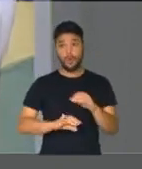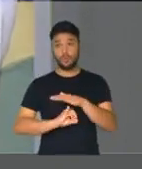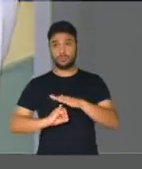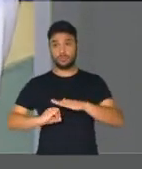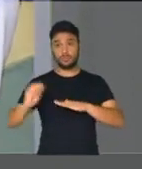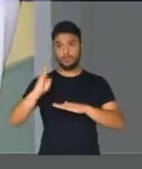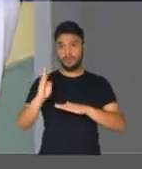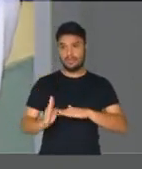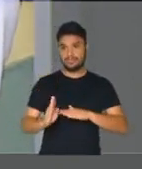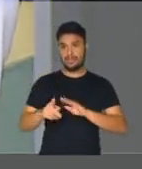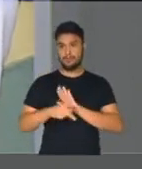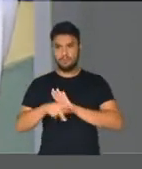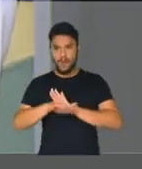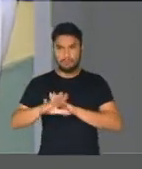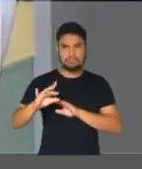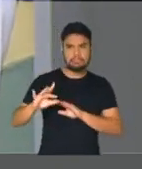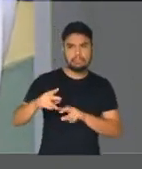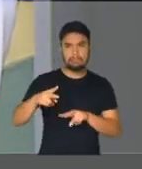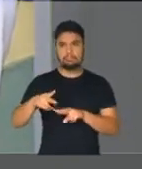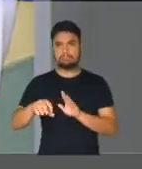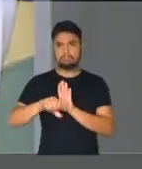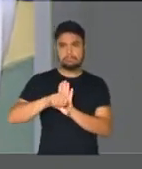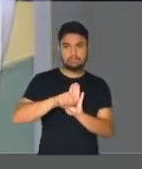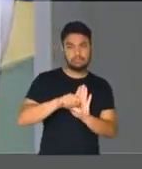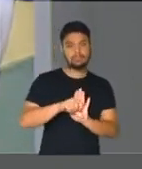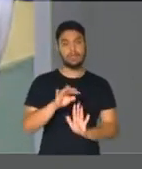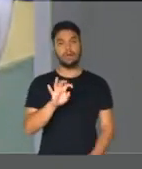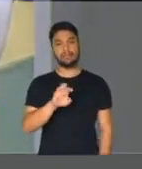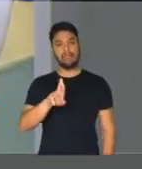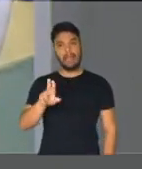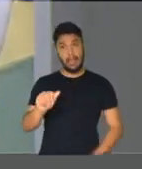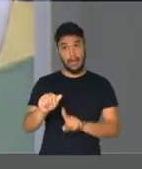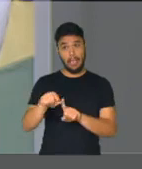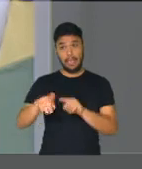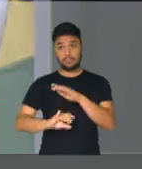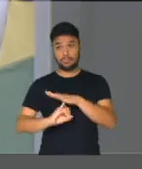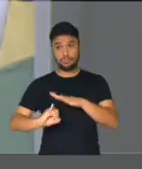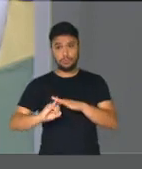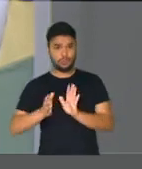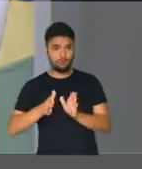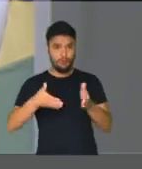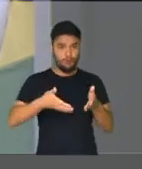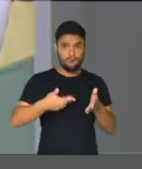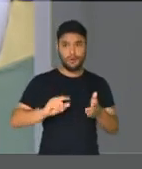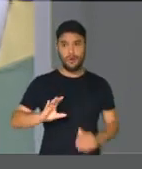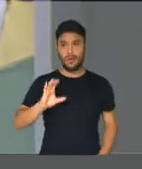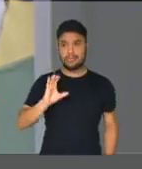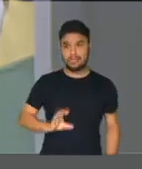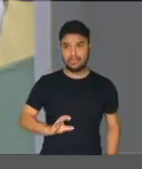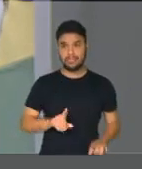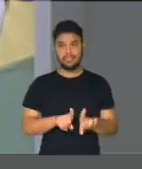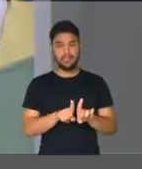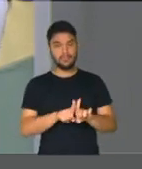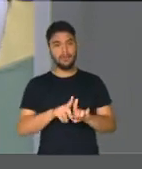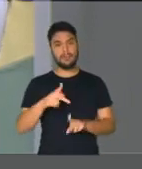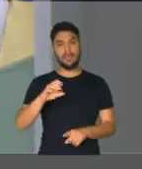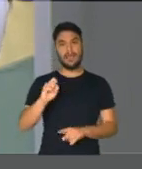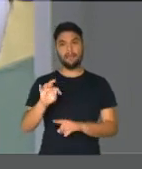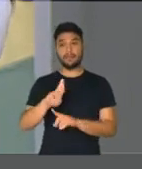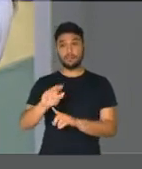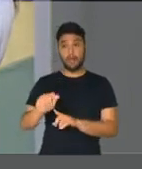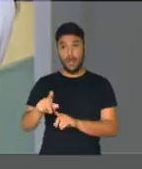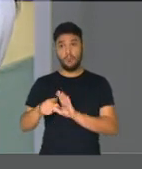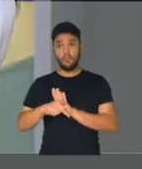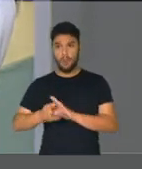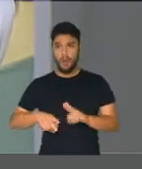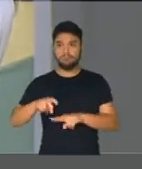de Ciências Criminais, Instituto Terra trabalha a cidadania e a pastoral carcerária.